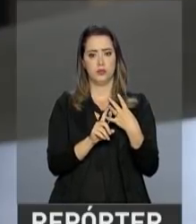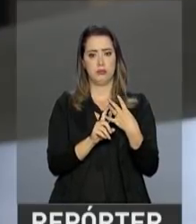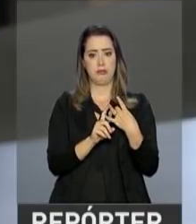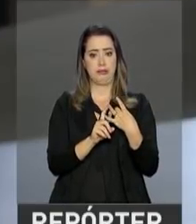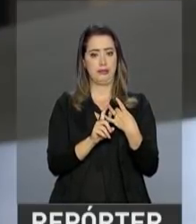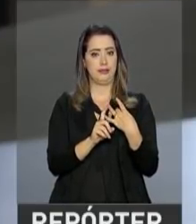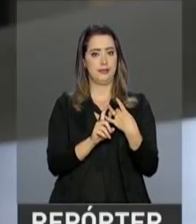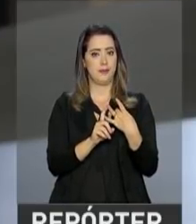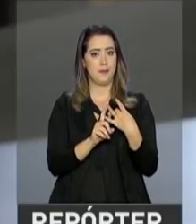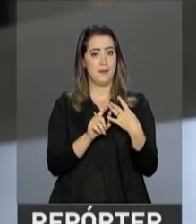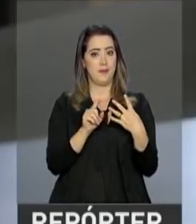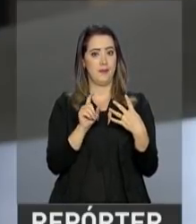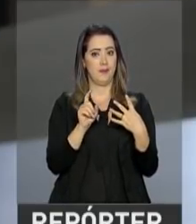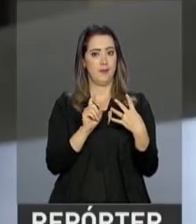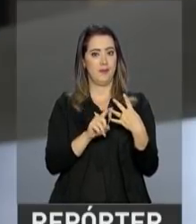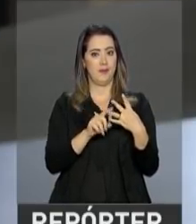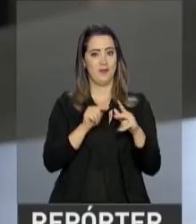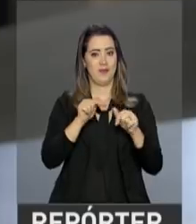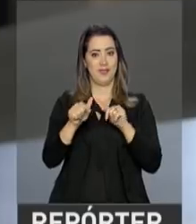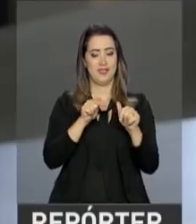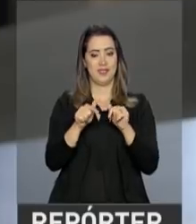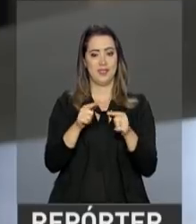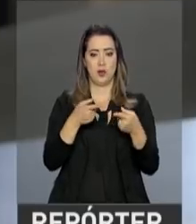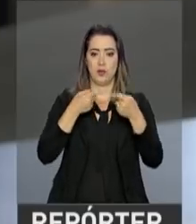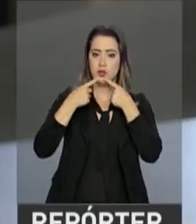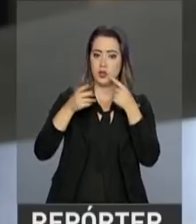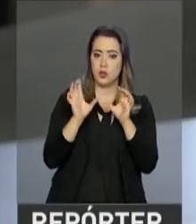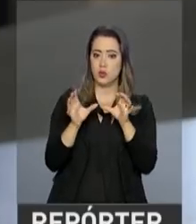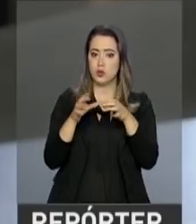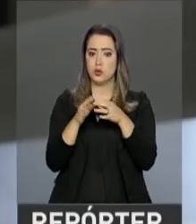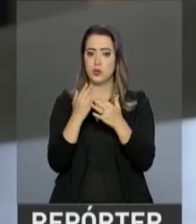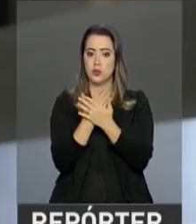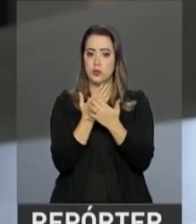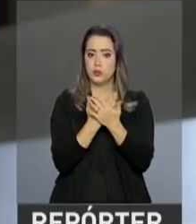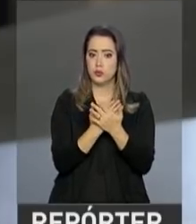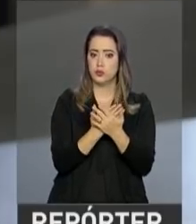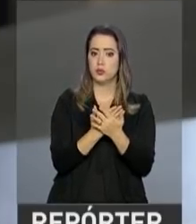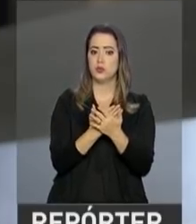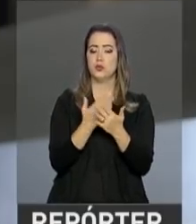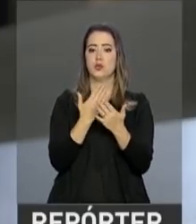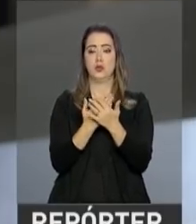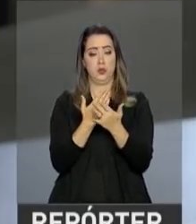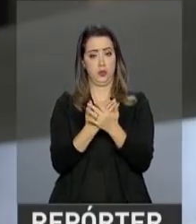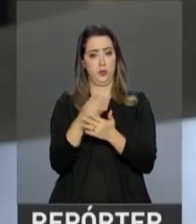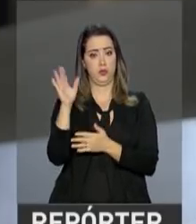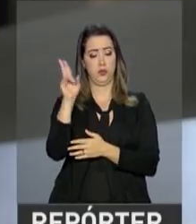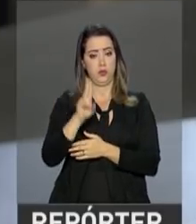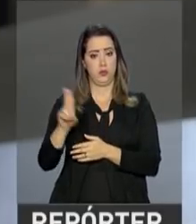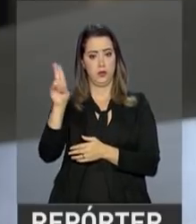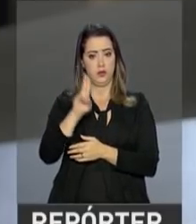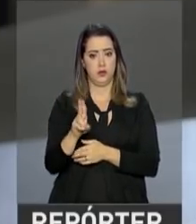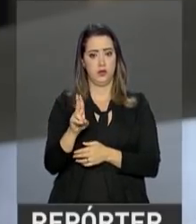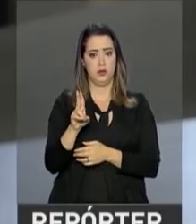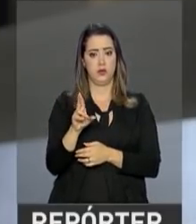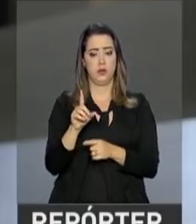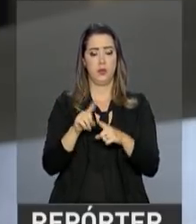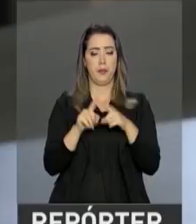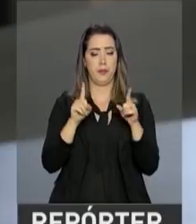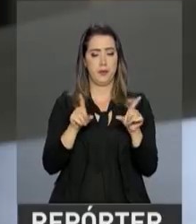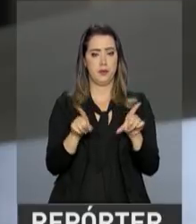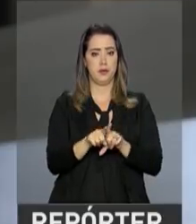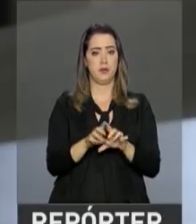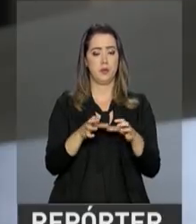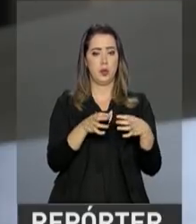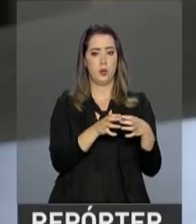práticas que tem diálogo com a academia portanto com as lições de ensino superior mas não apenas com as instituições de ensino superior